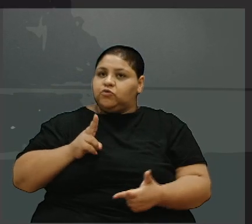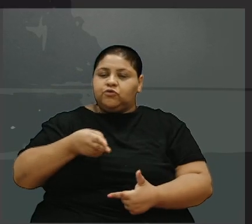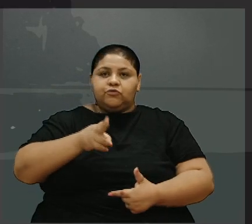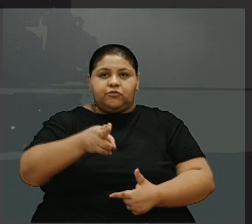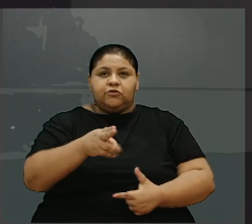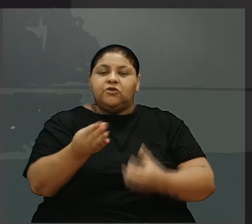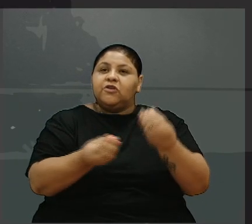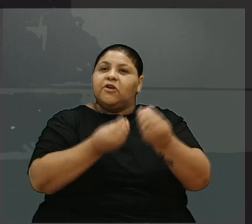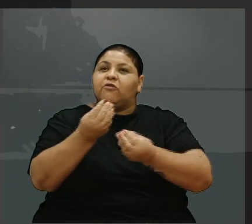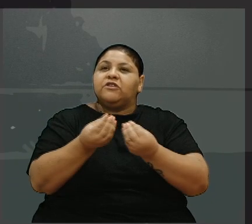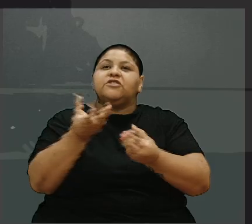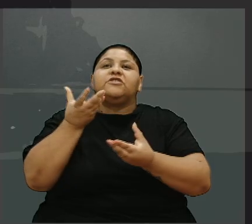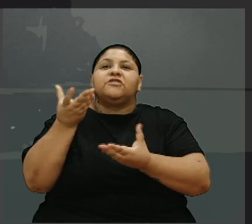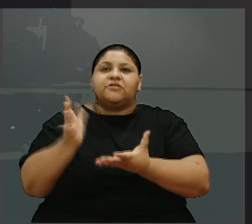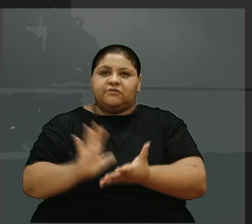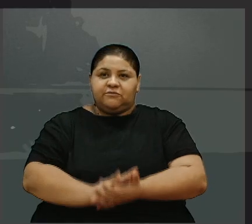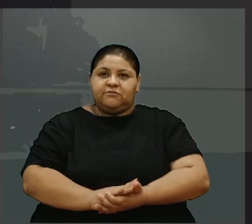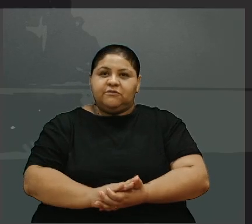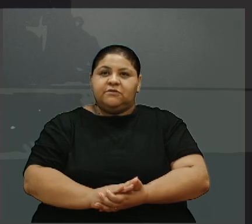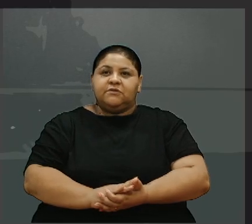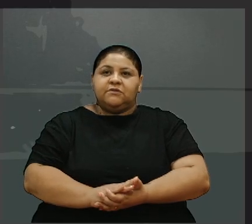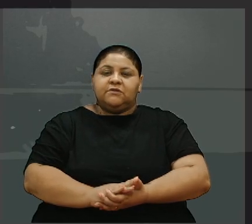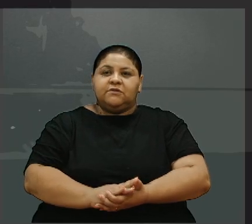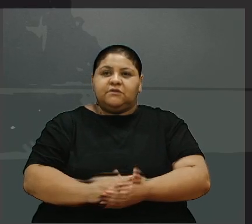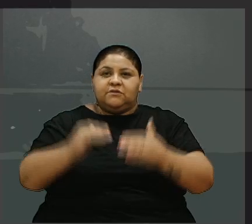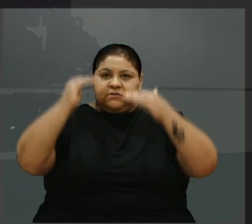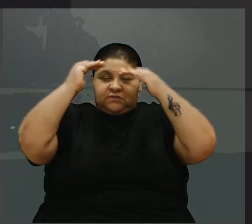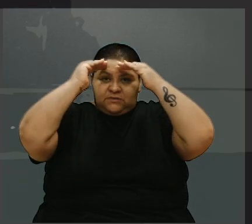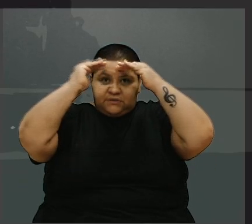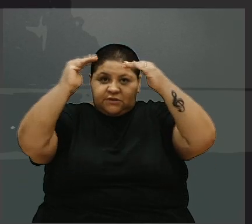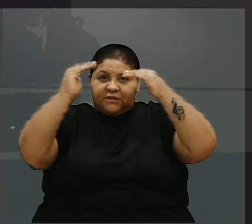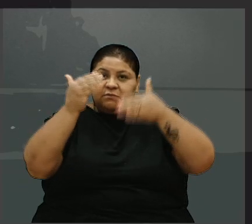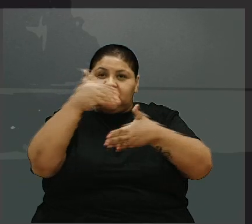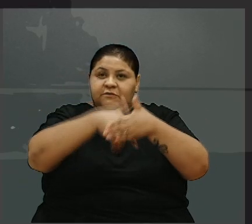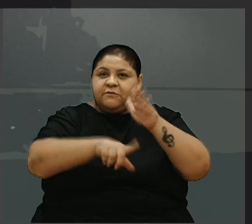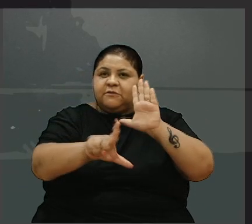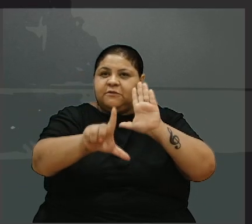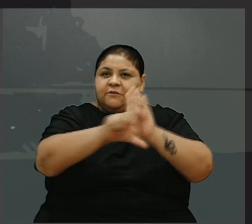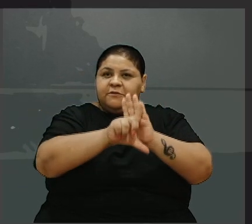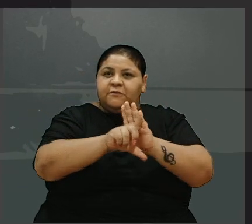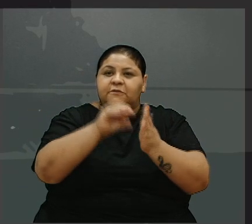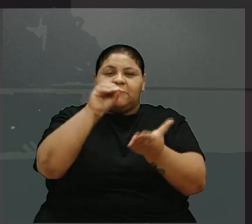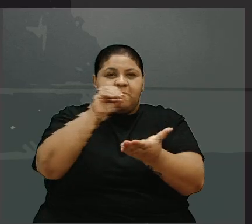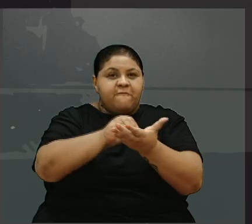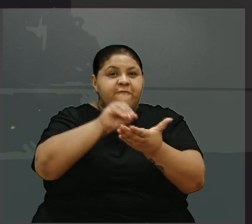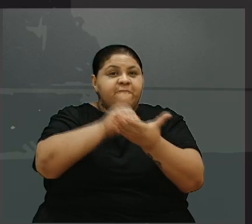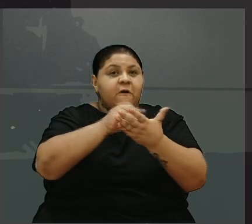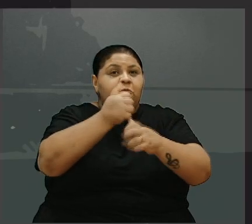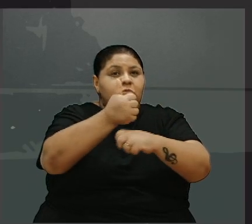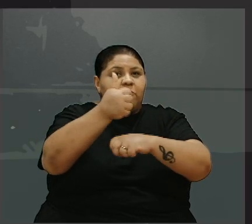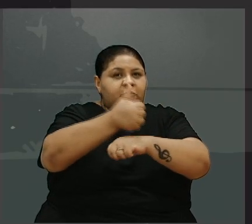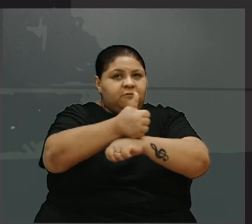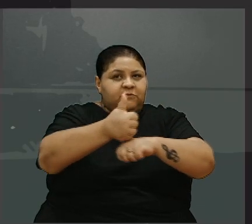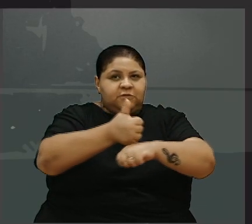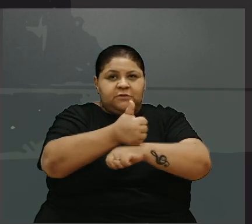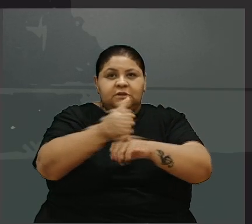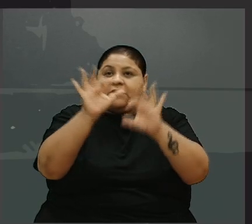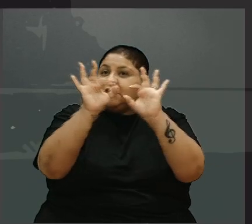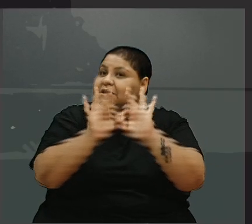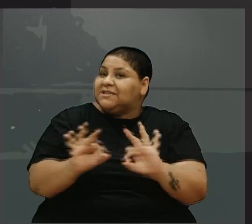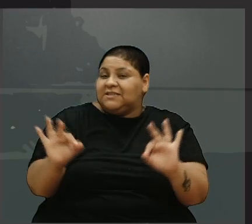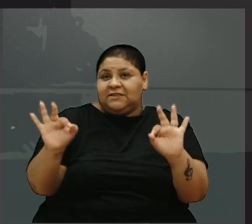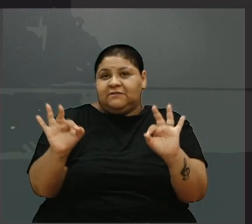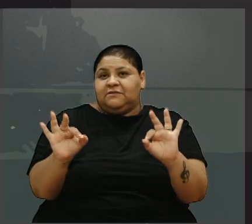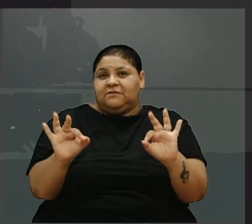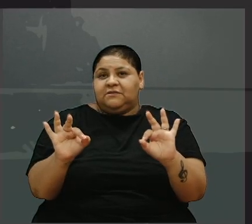e o que a gente quer é que seja cumprido o que está determinado. Faltam hoje profissionais. É simplesmente